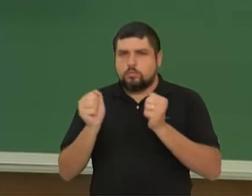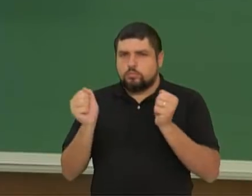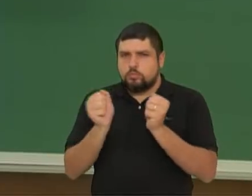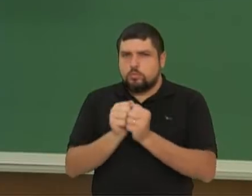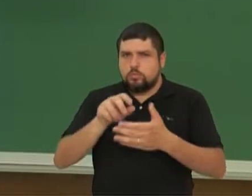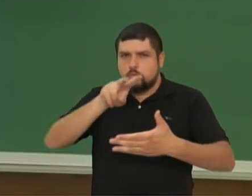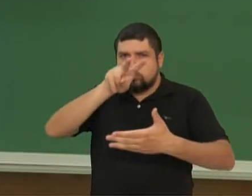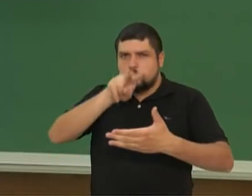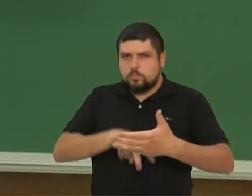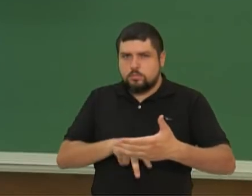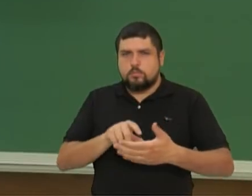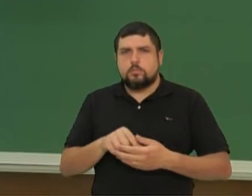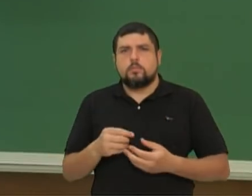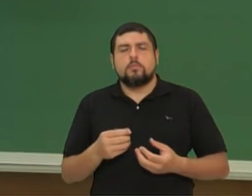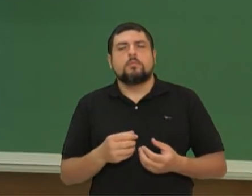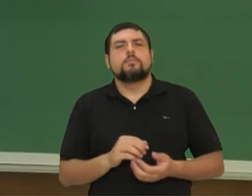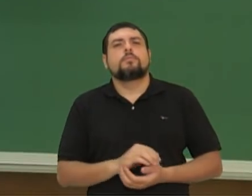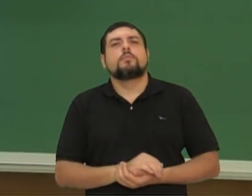vocês.